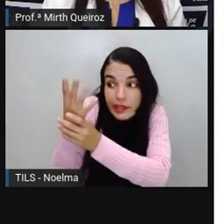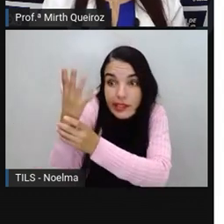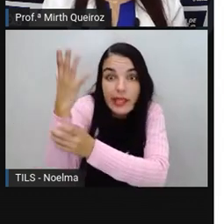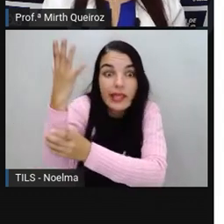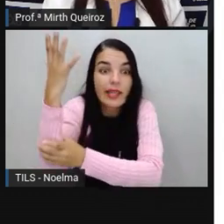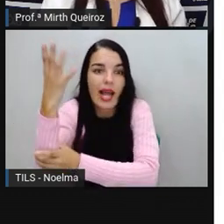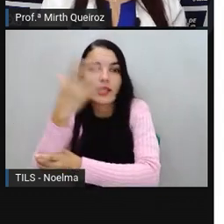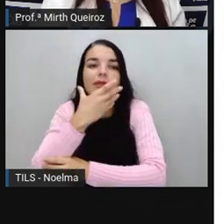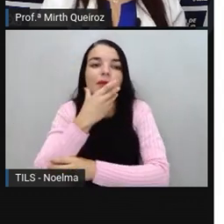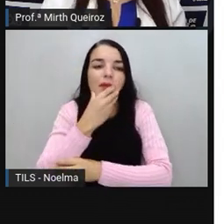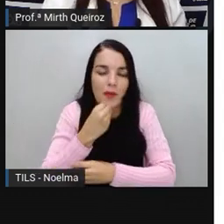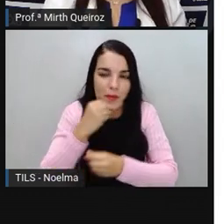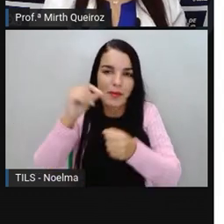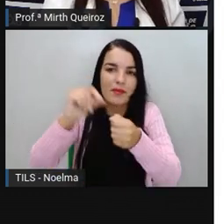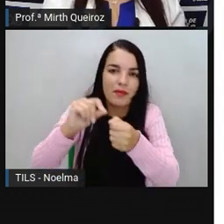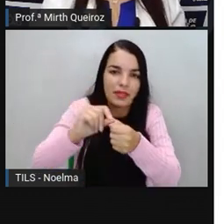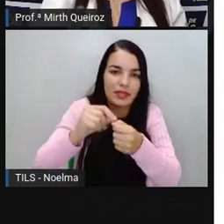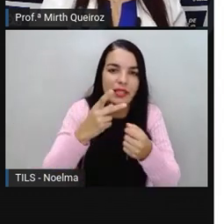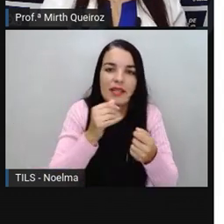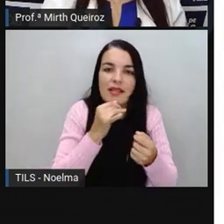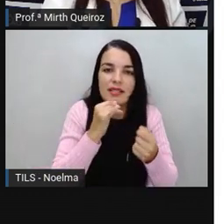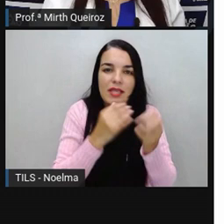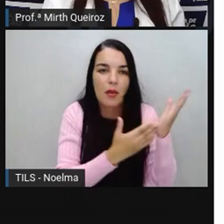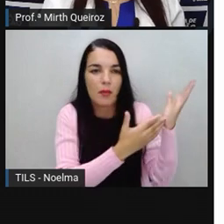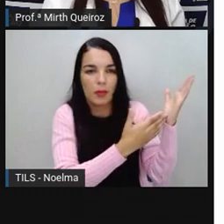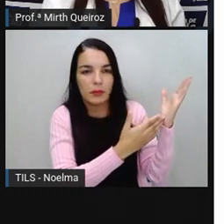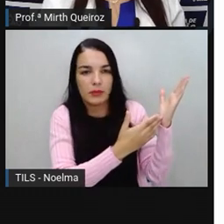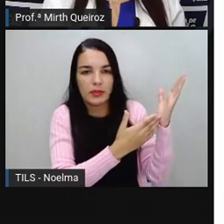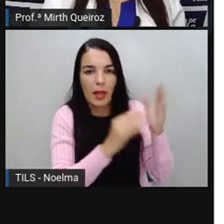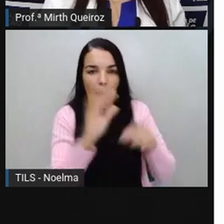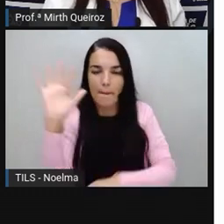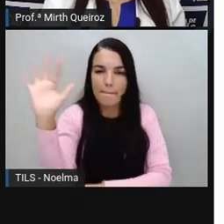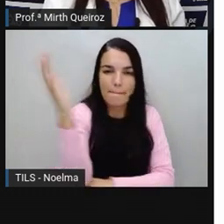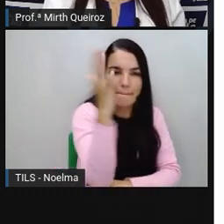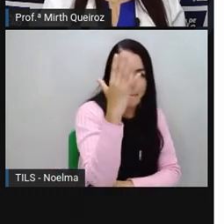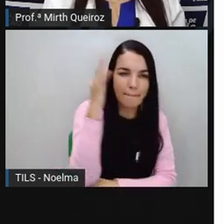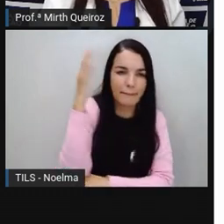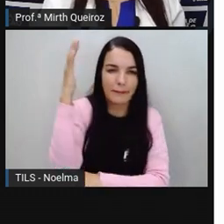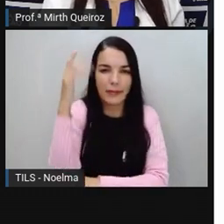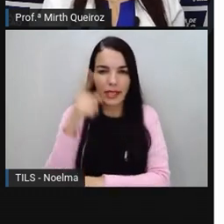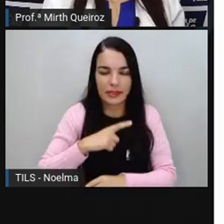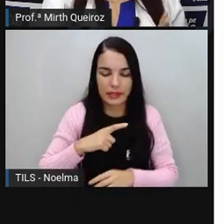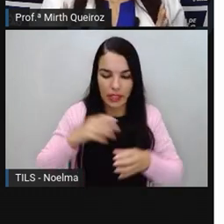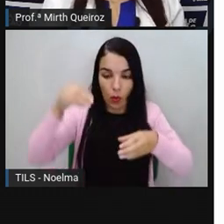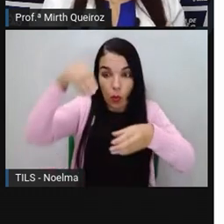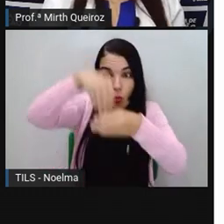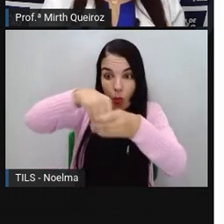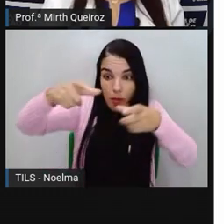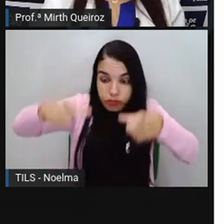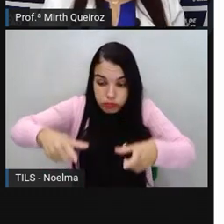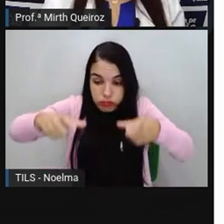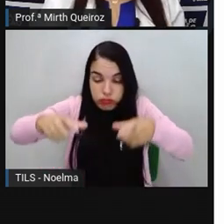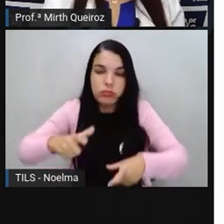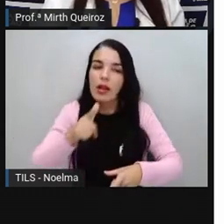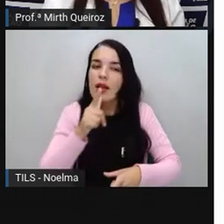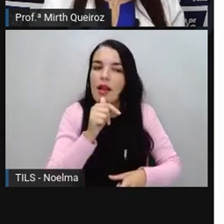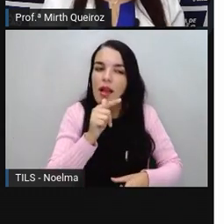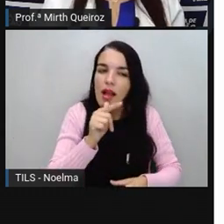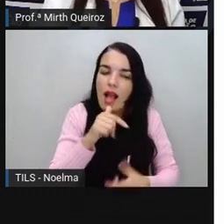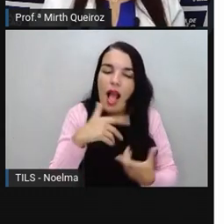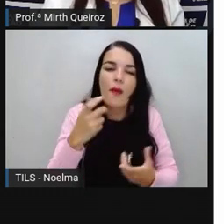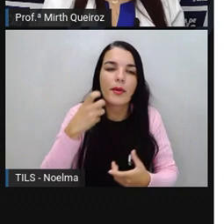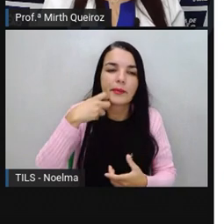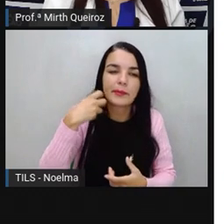pelo homem. Por exemplo, os açudes, as plantações, o aquário. São tipos de